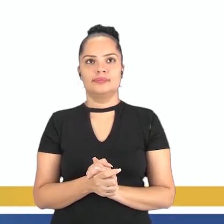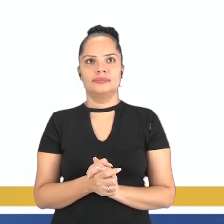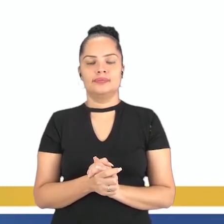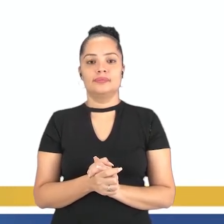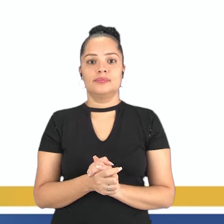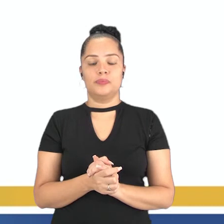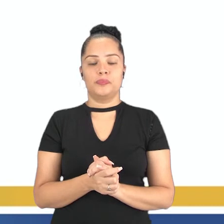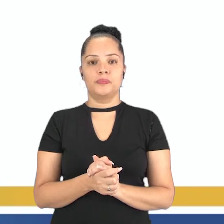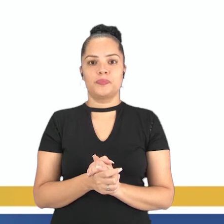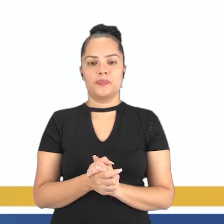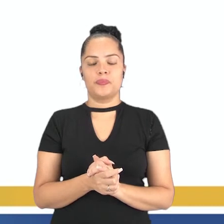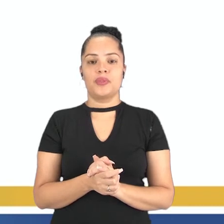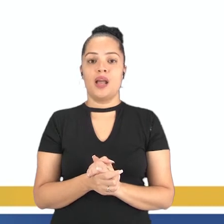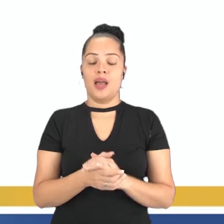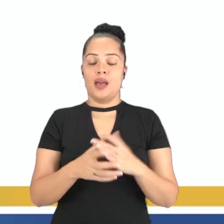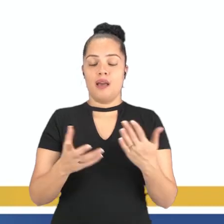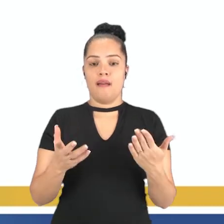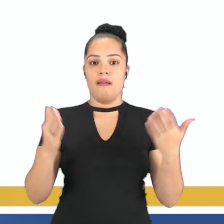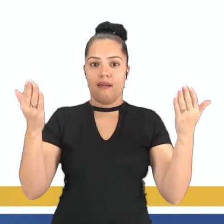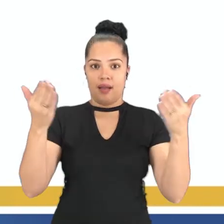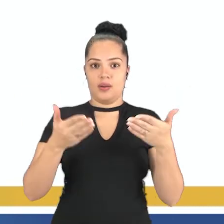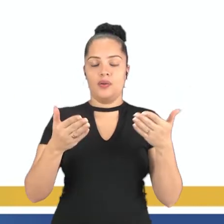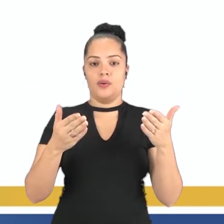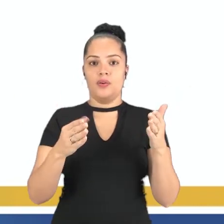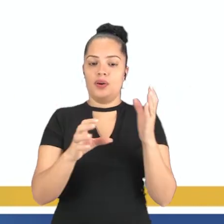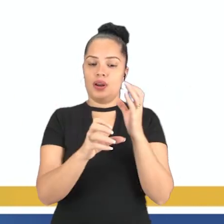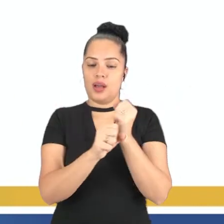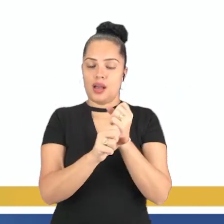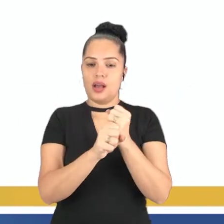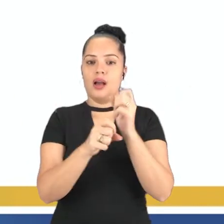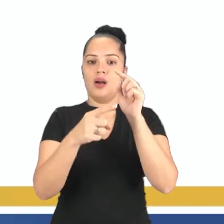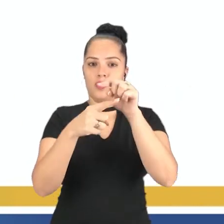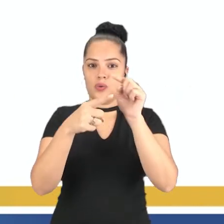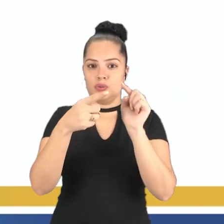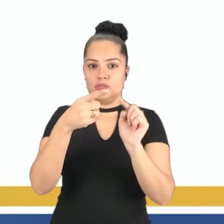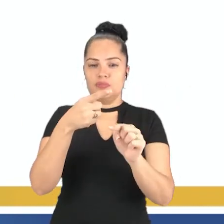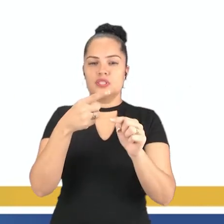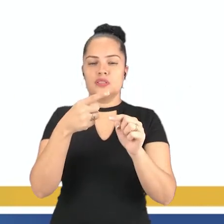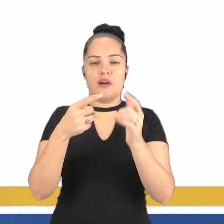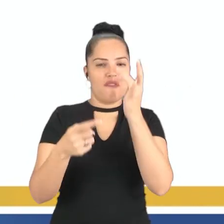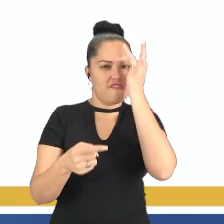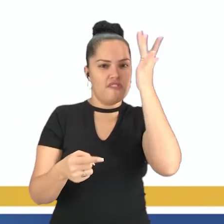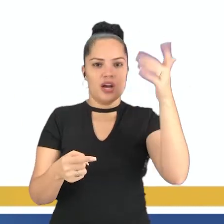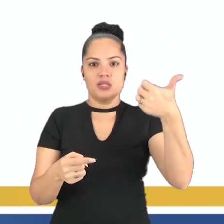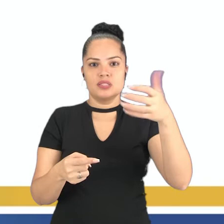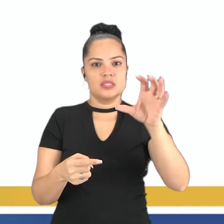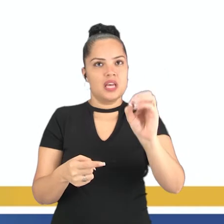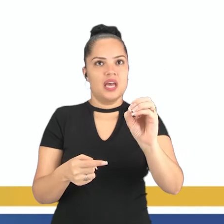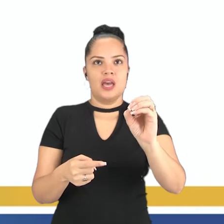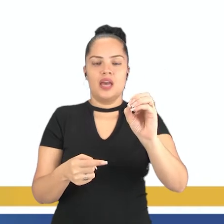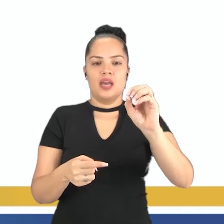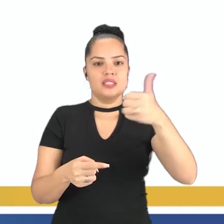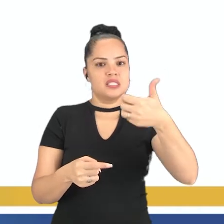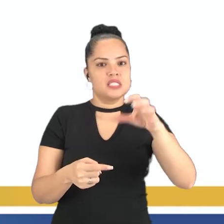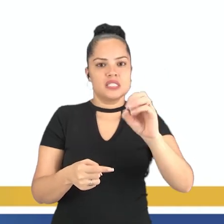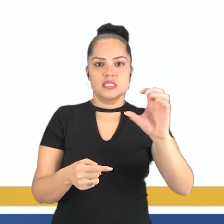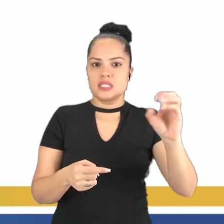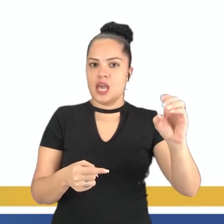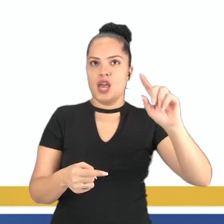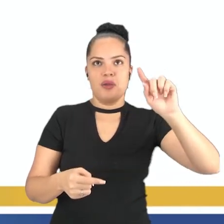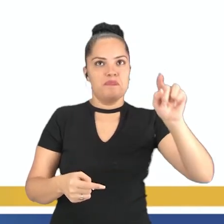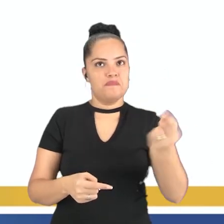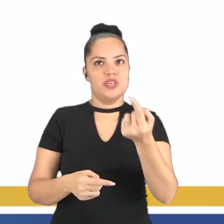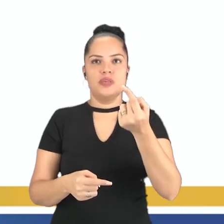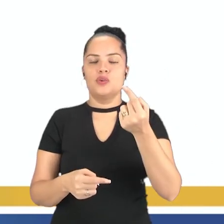Então, pessoal, para fazer divisão de forma prática por 10, por 100, por 1000 e assim por diante, nós vamos fazer da